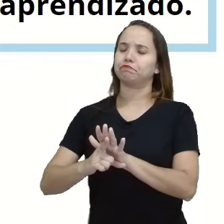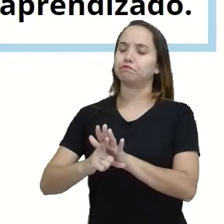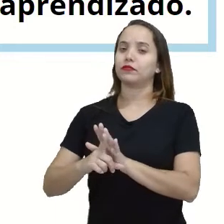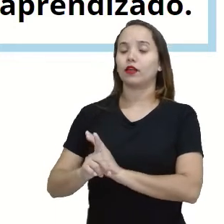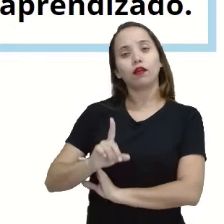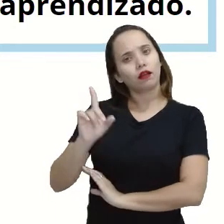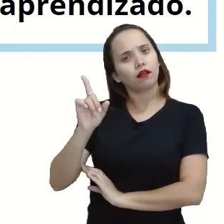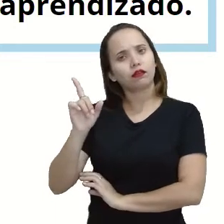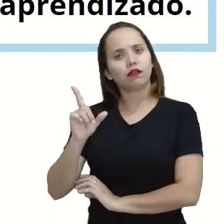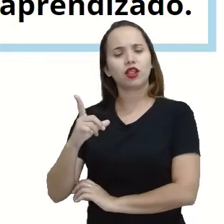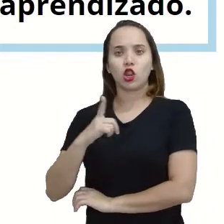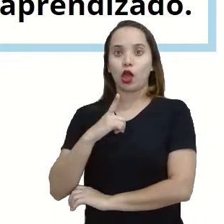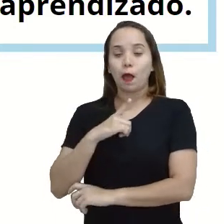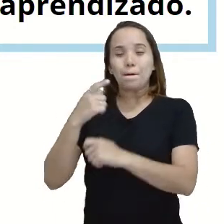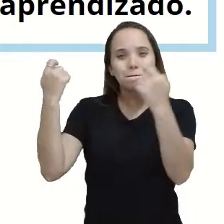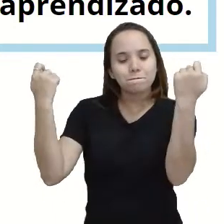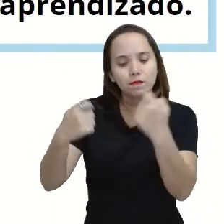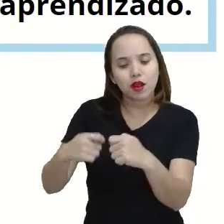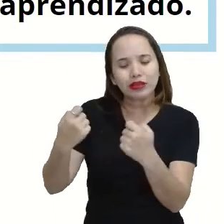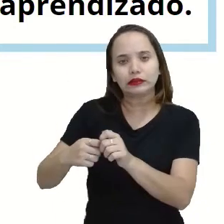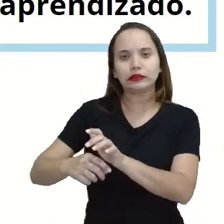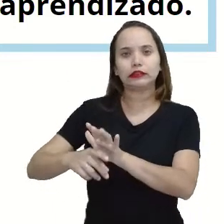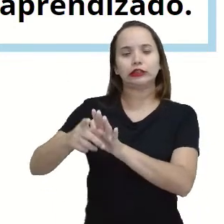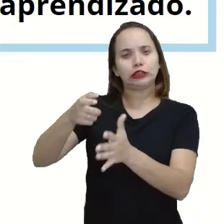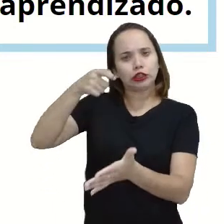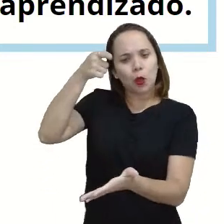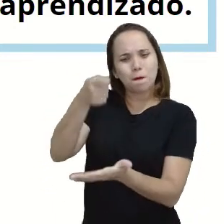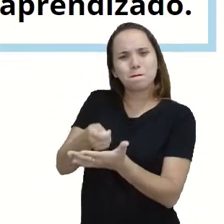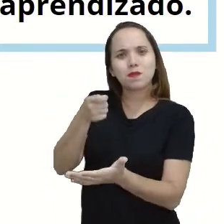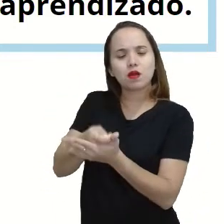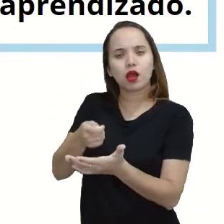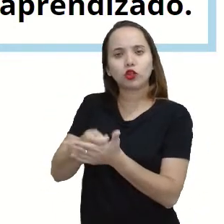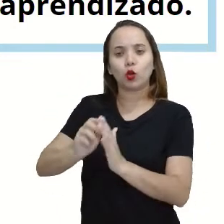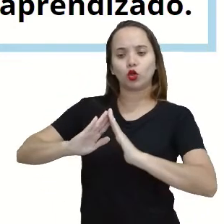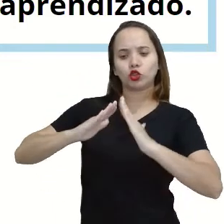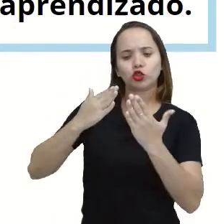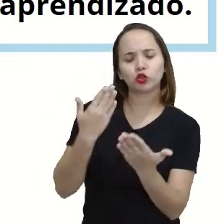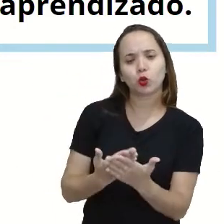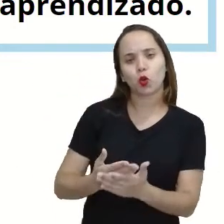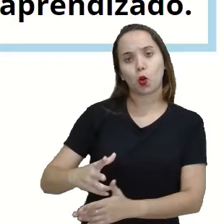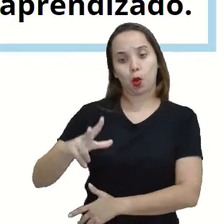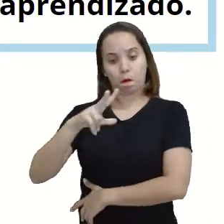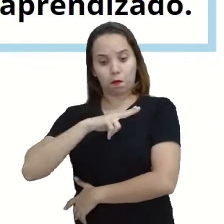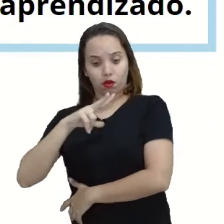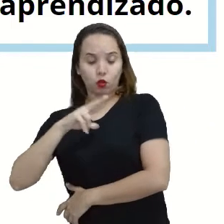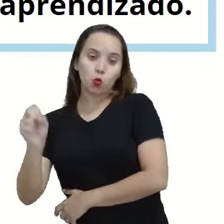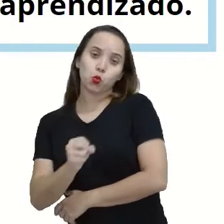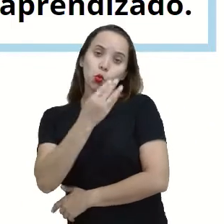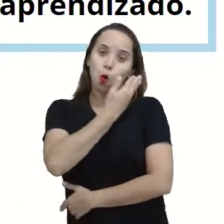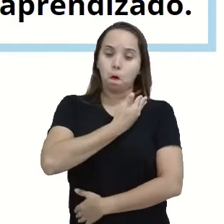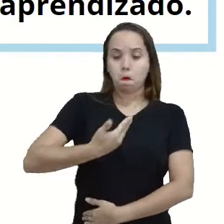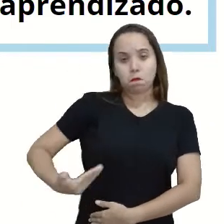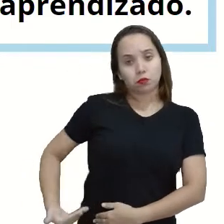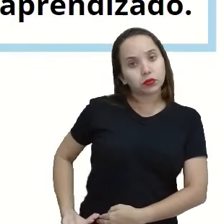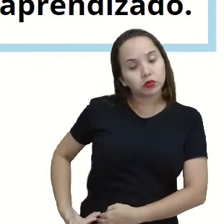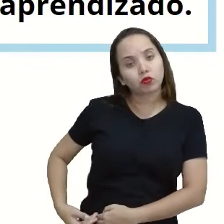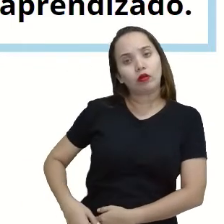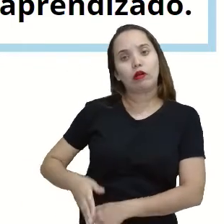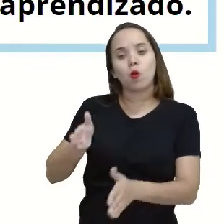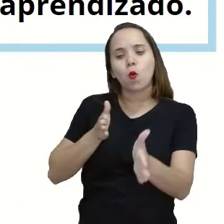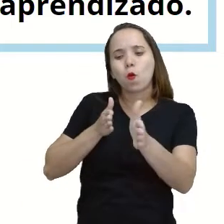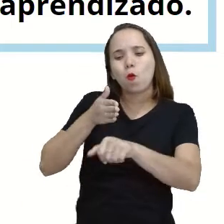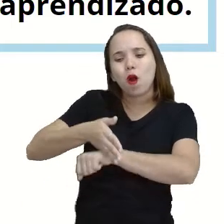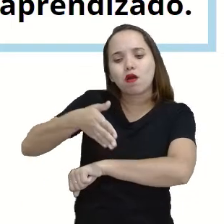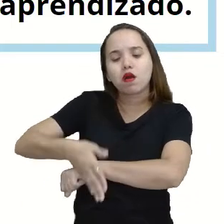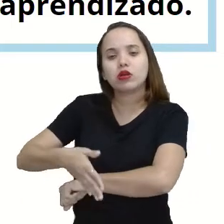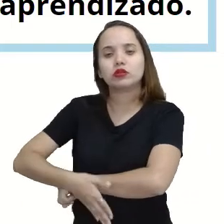lá, a gente tem que garantir, na verdade, as escolas têm que garantir, sejam pública ou privada, o acesso a esses estudantes. Por quê?